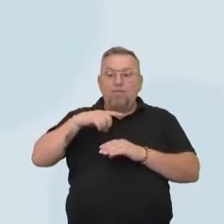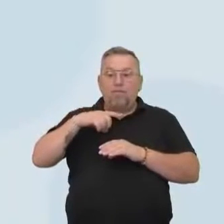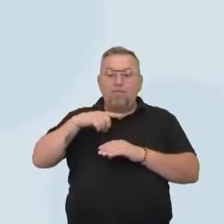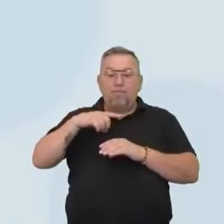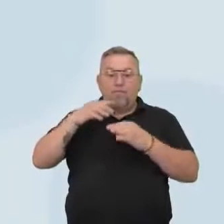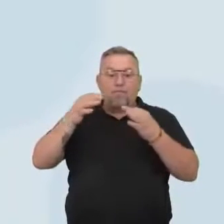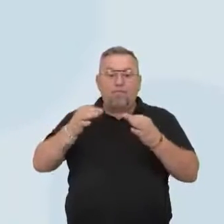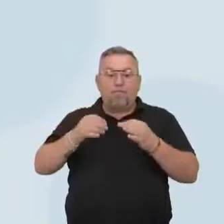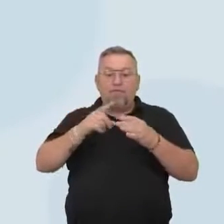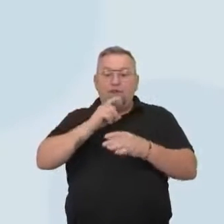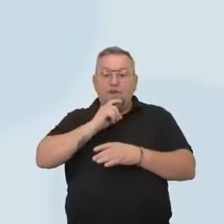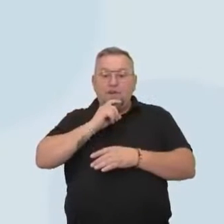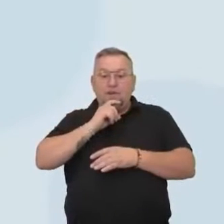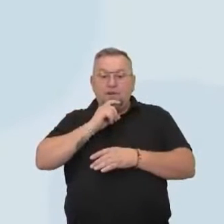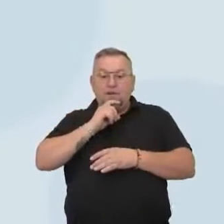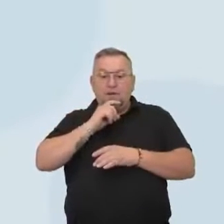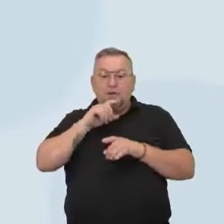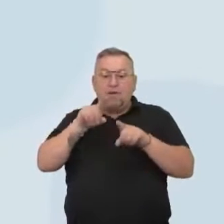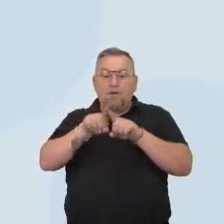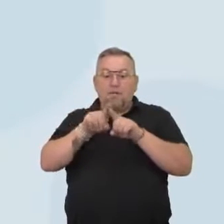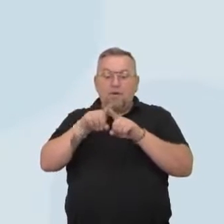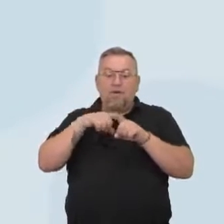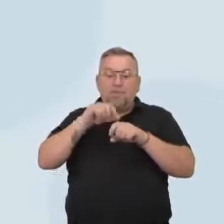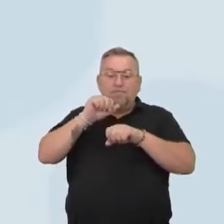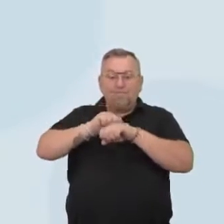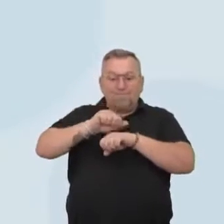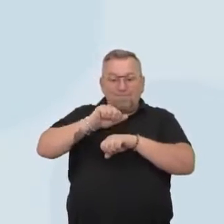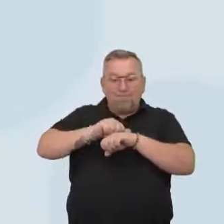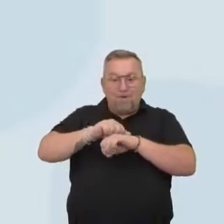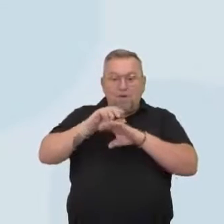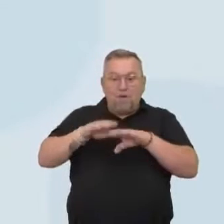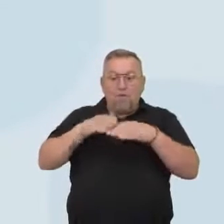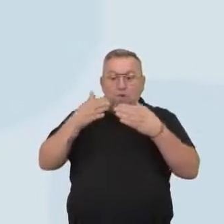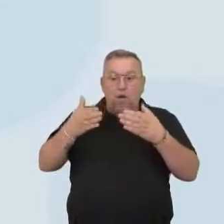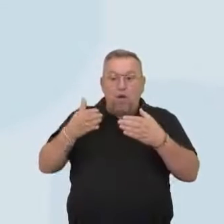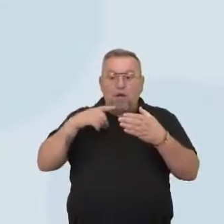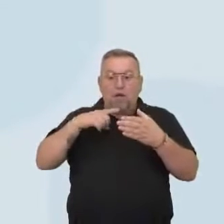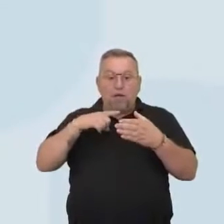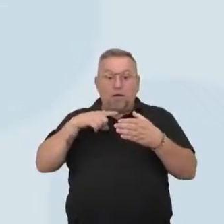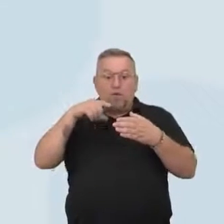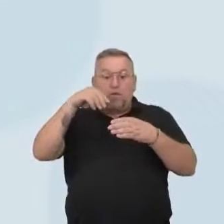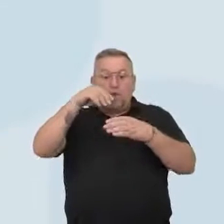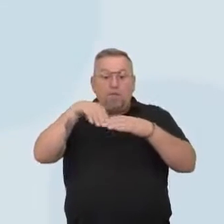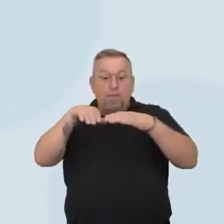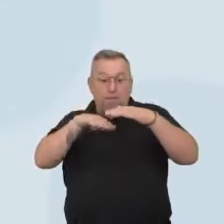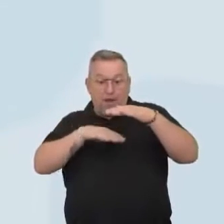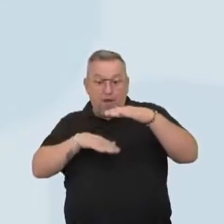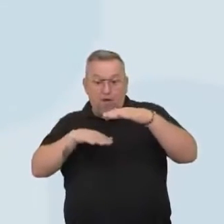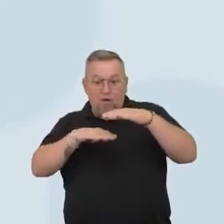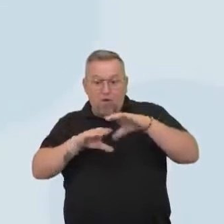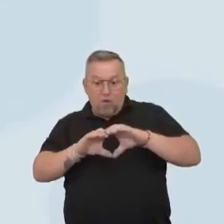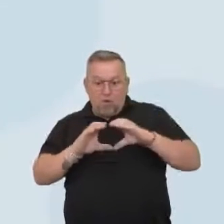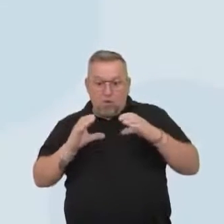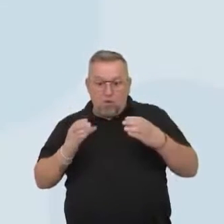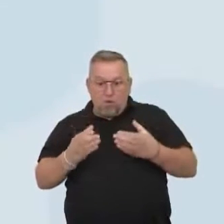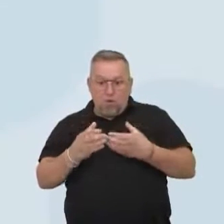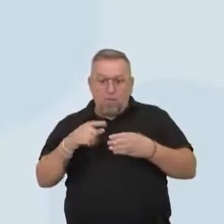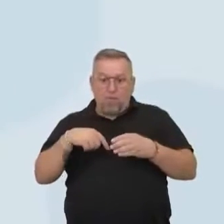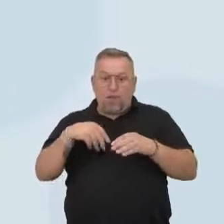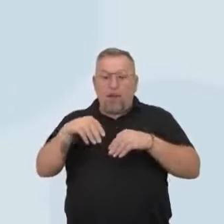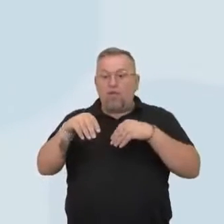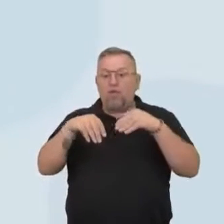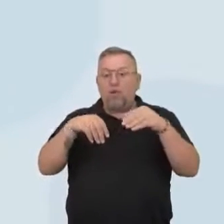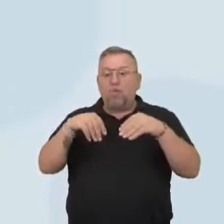são suficientemente frias para comportar-se rigidamente, enquanto que aquelas que se situam abaixo da isoterma